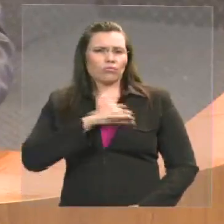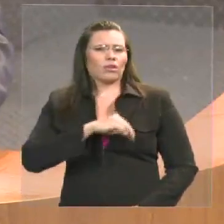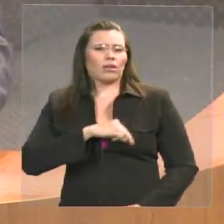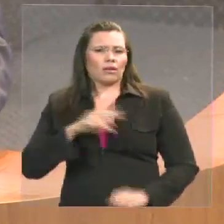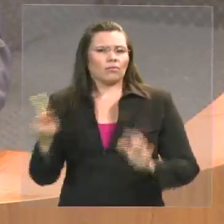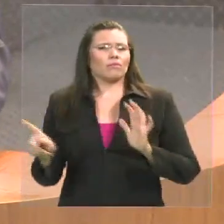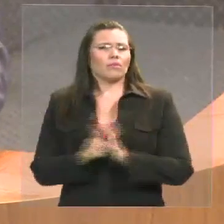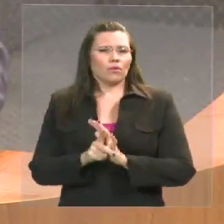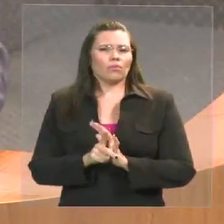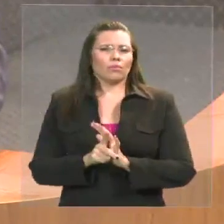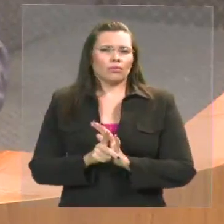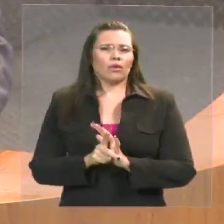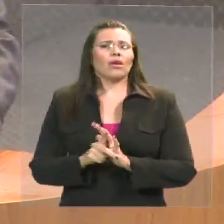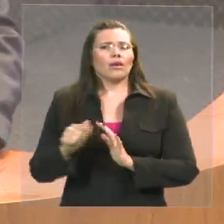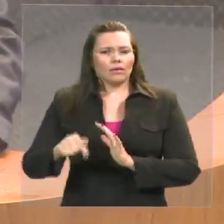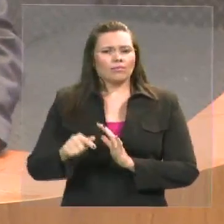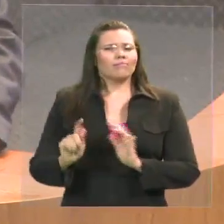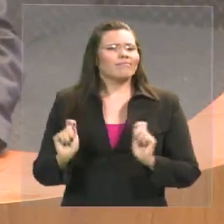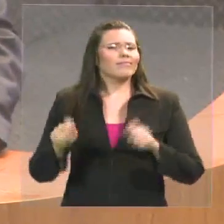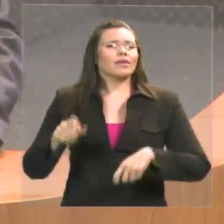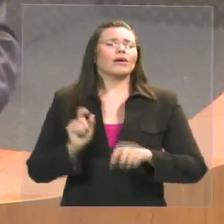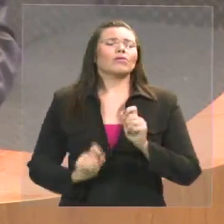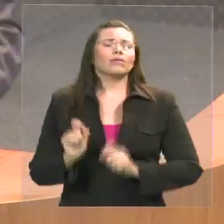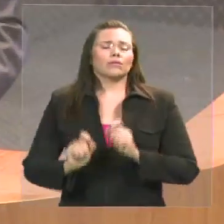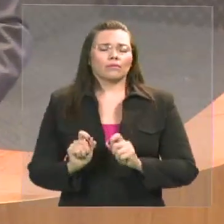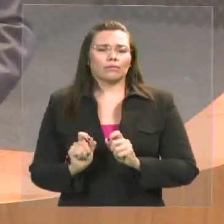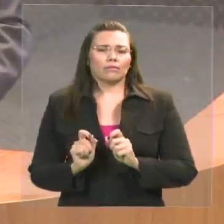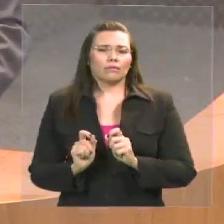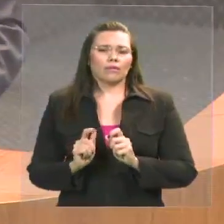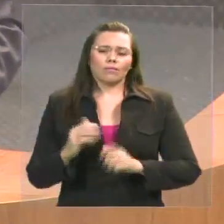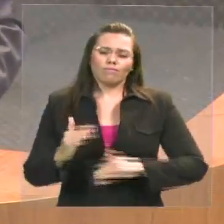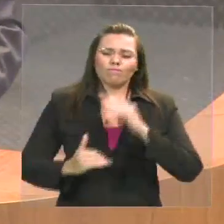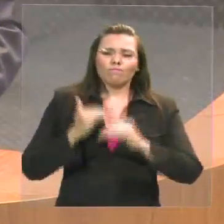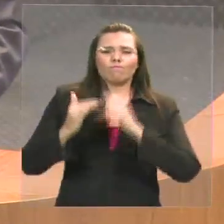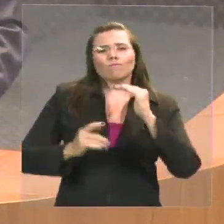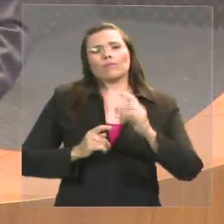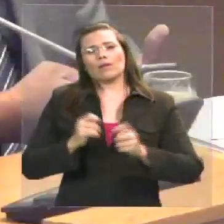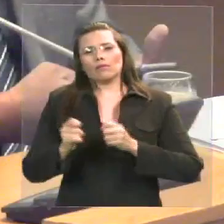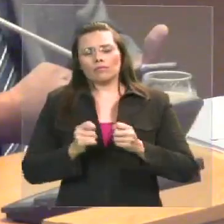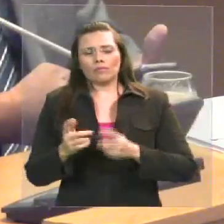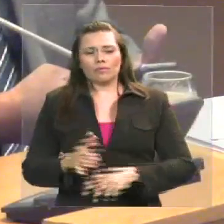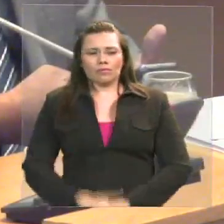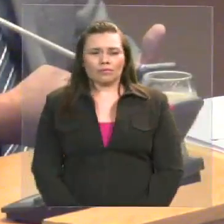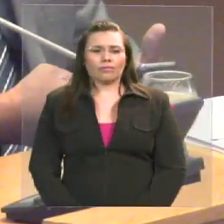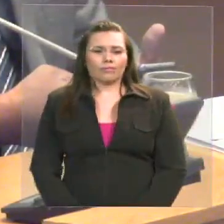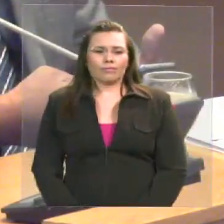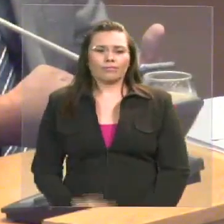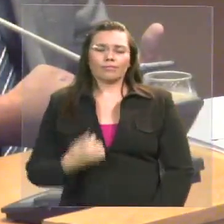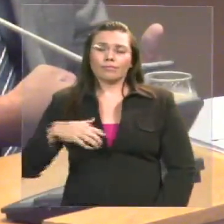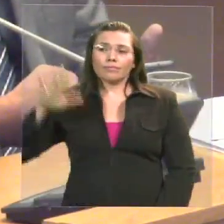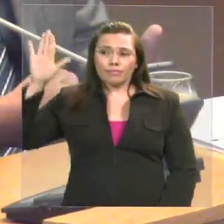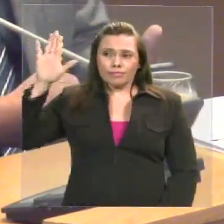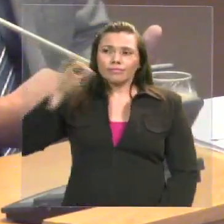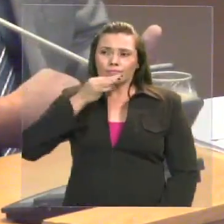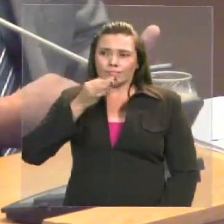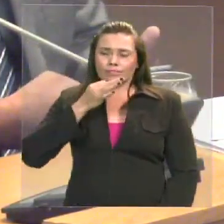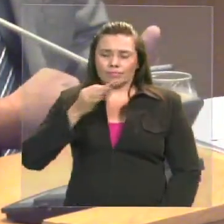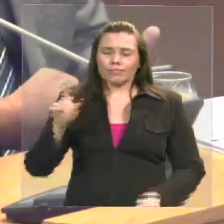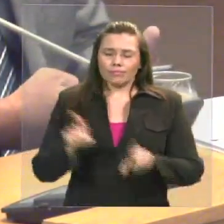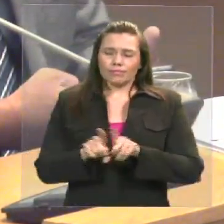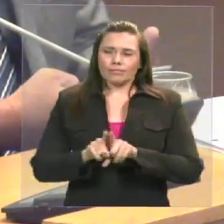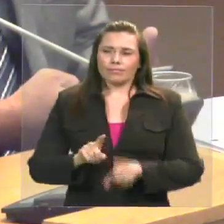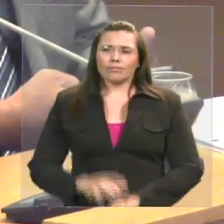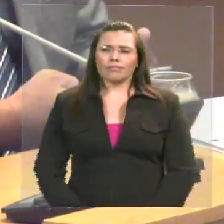parte. Deputado Júnior, muito apropriada a fala de Vossa Excelência, no sentido que